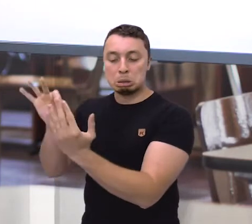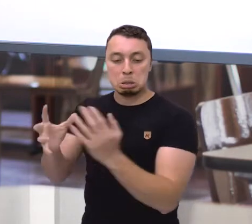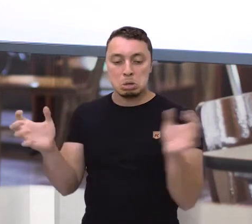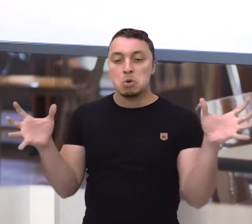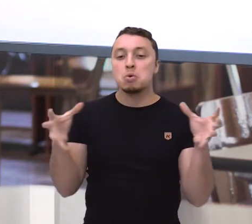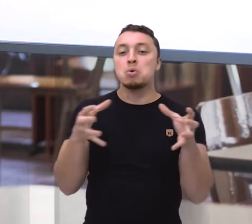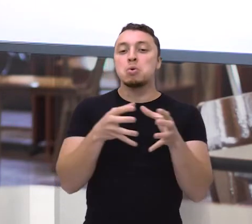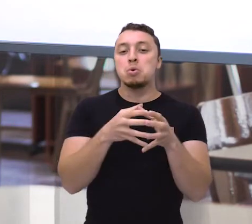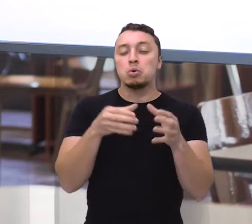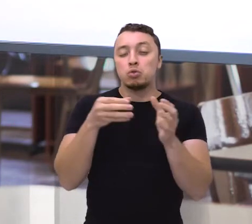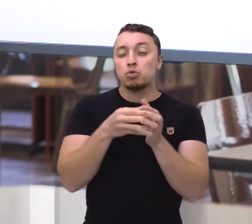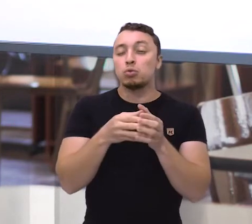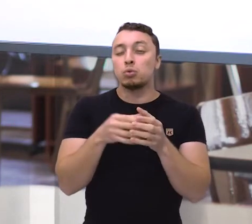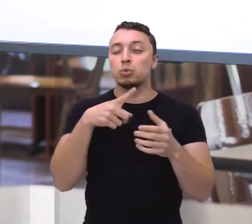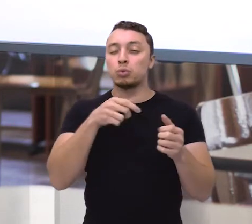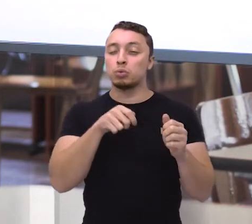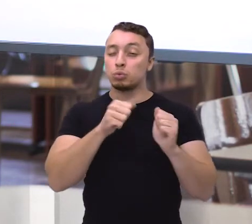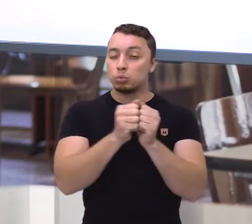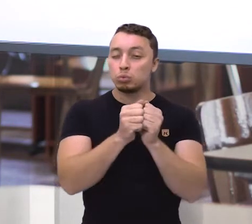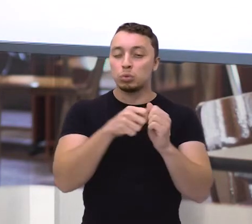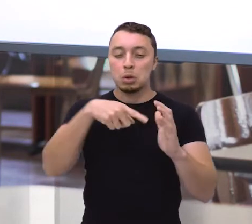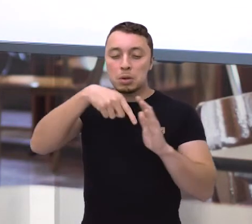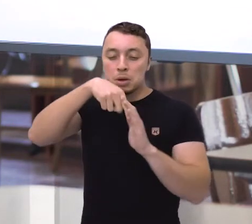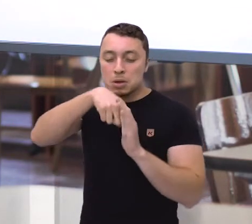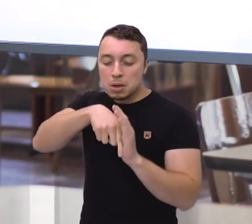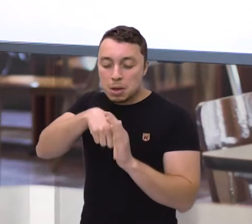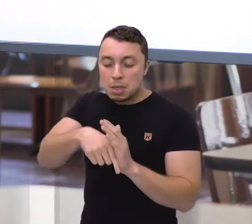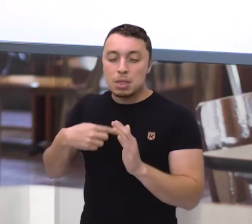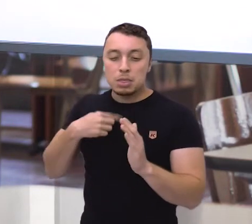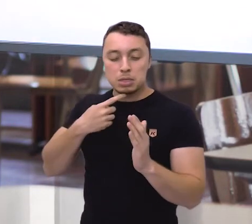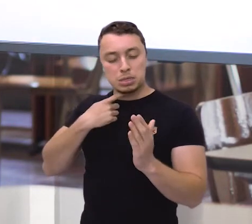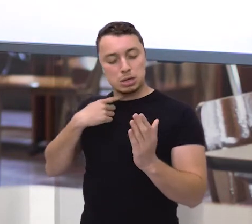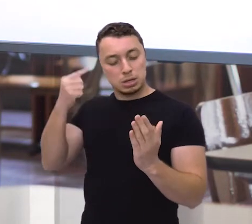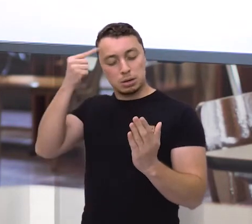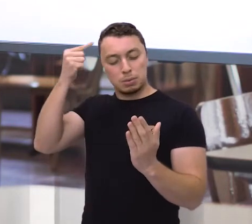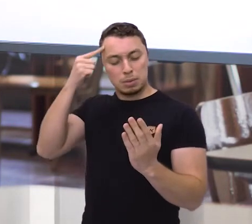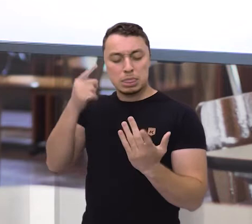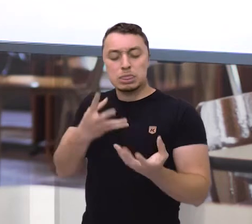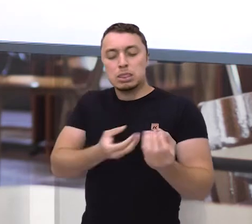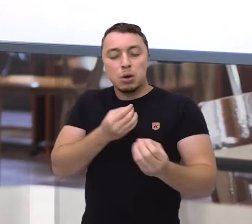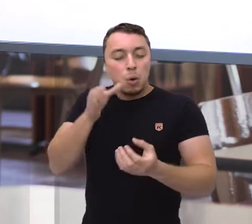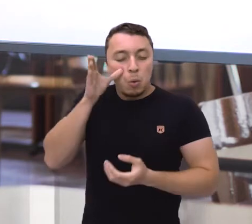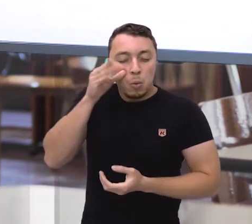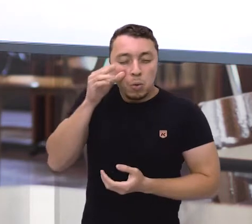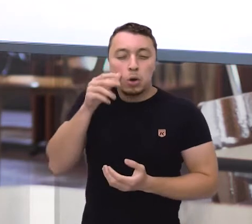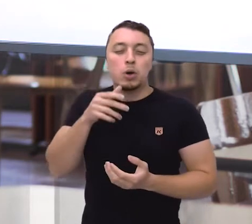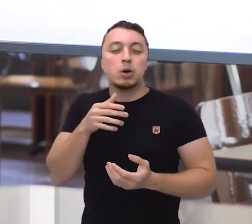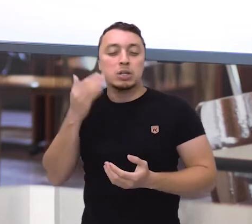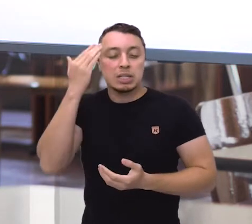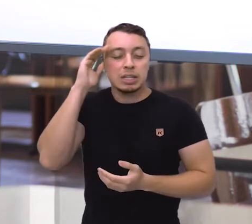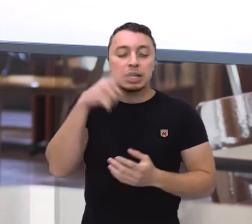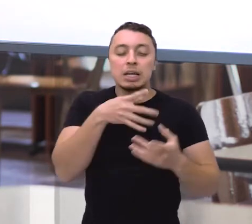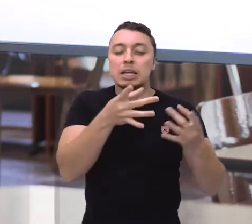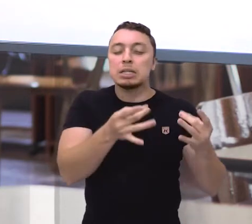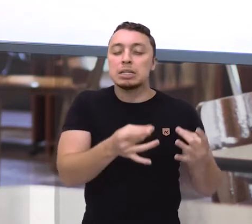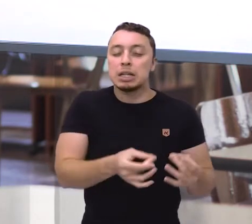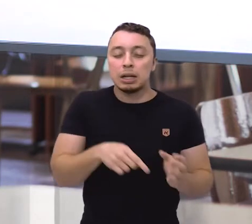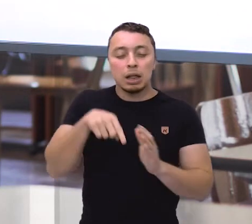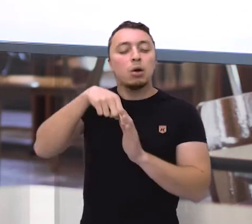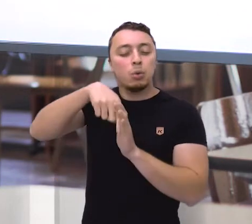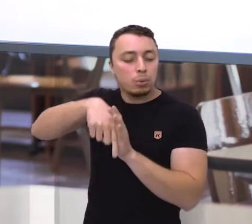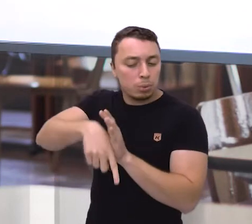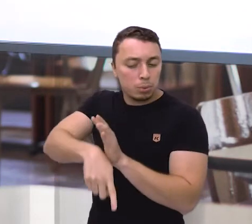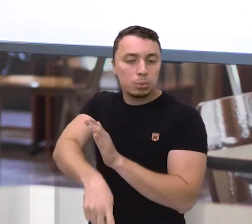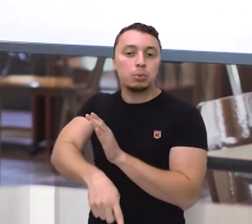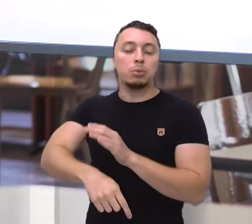e você vai se aprofundando de acordo com a sua necessidade, com a sua curiosidade, com a sua compreensão